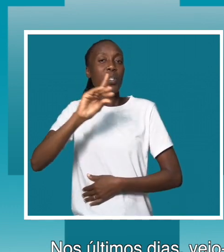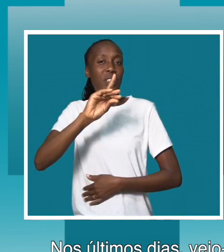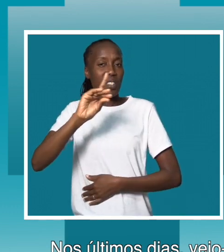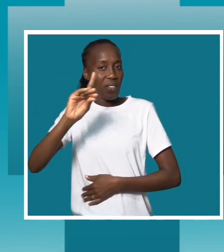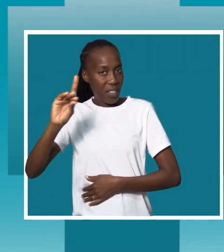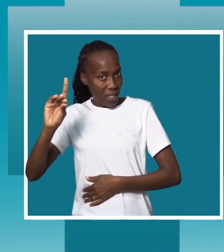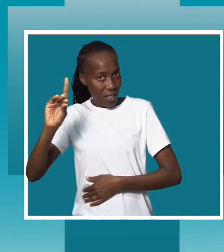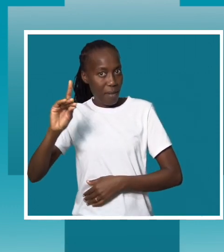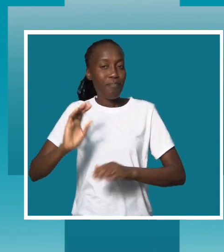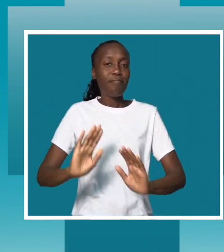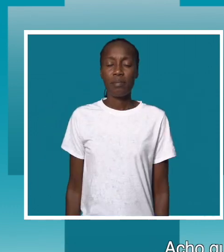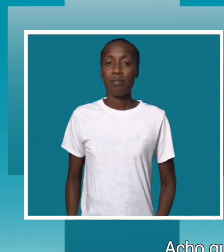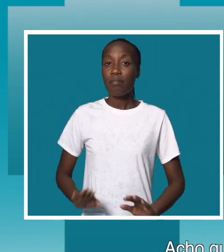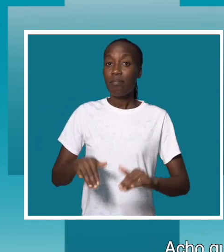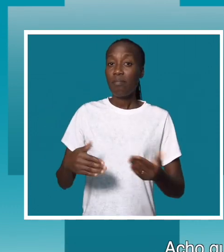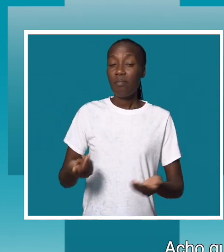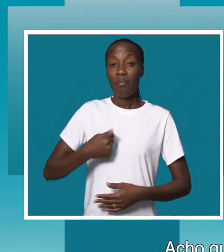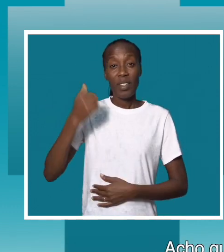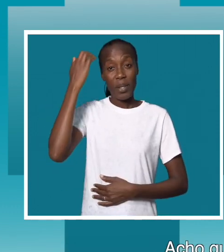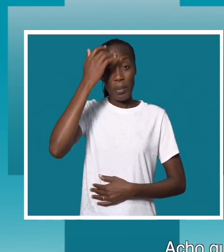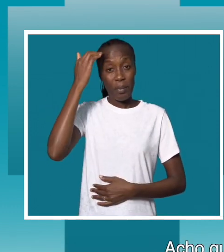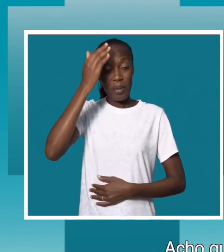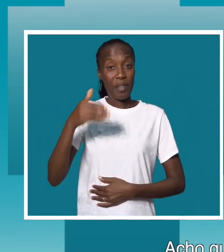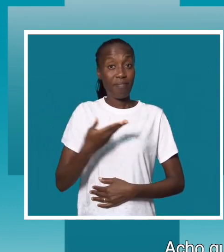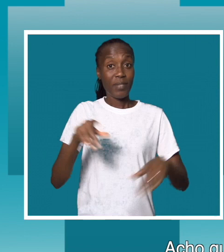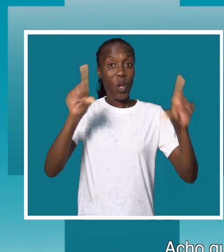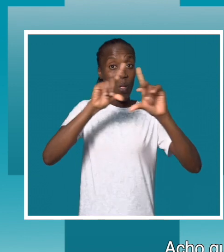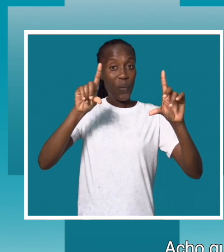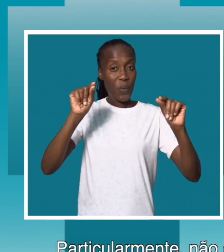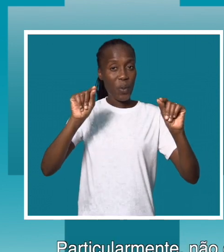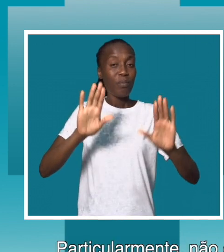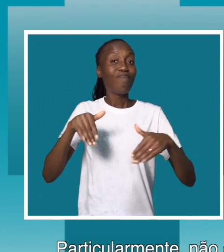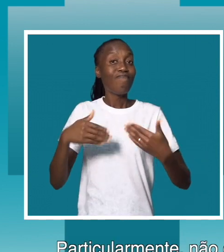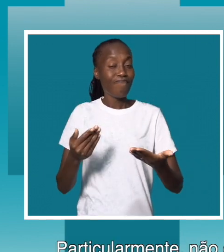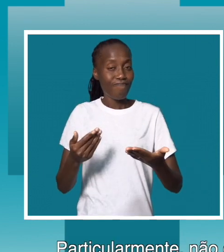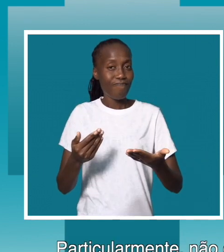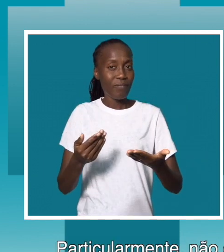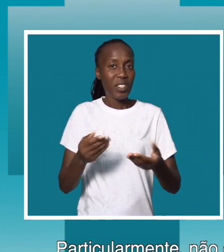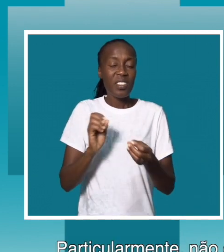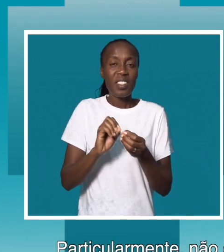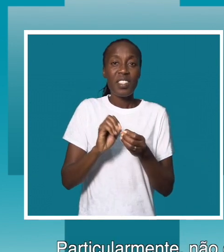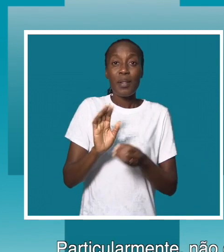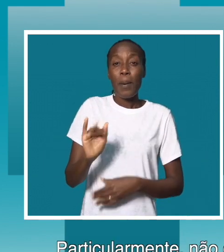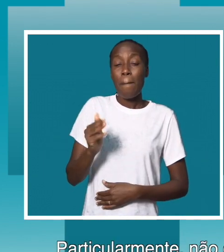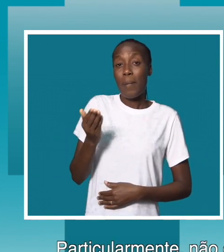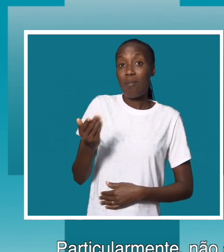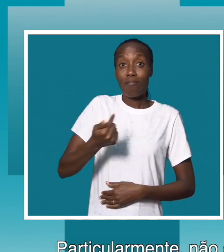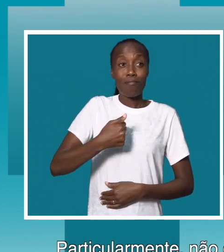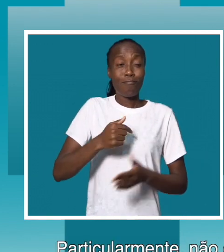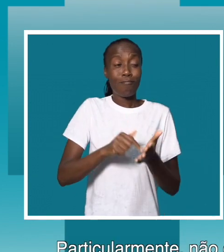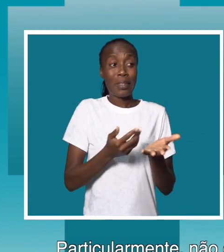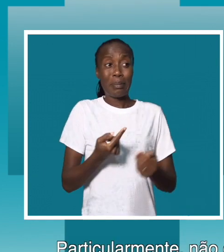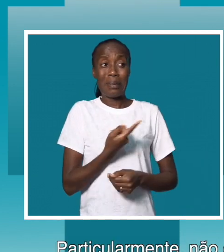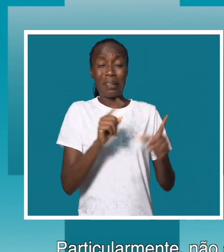alguém com deficiência? Eu acho que é um evento criativo, né? Particularmente não